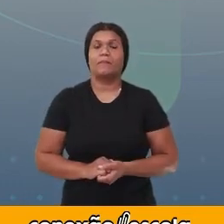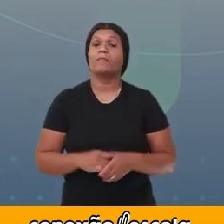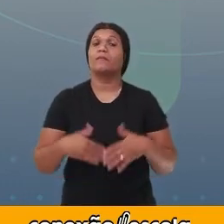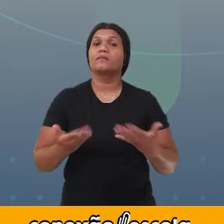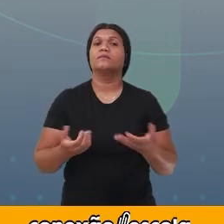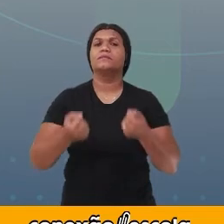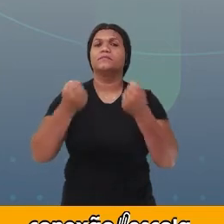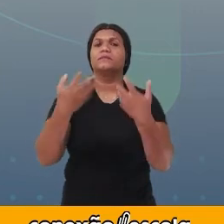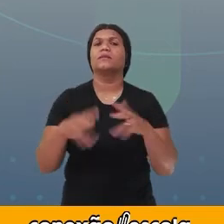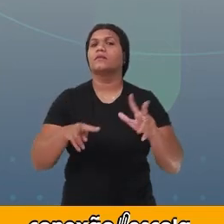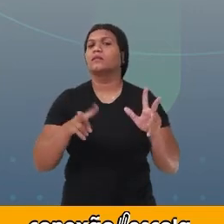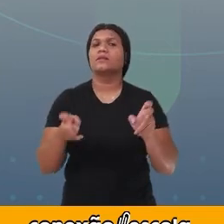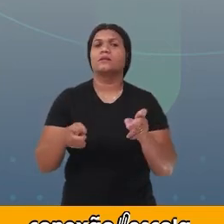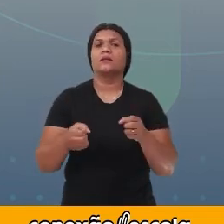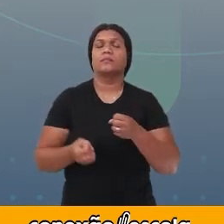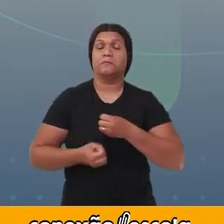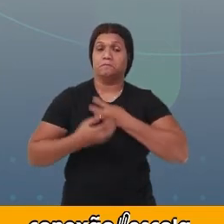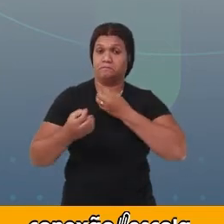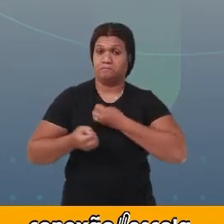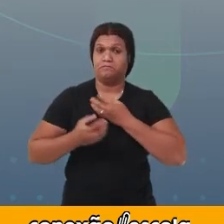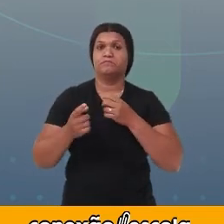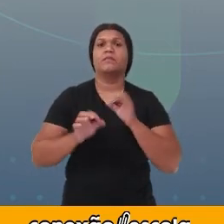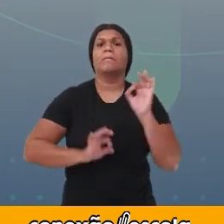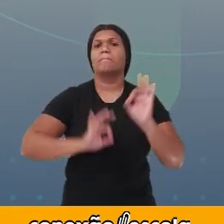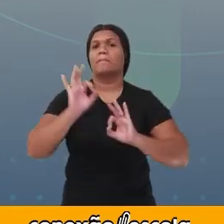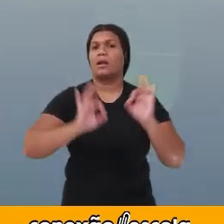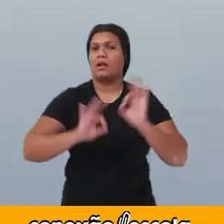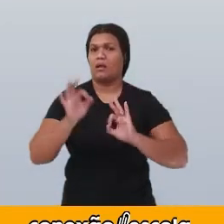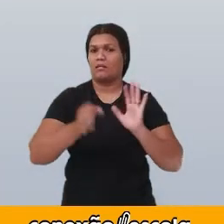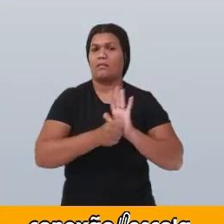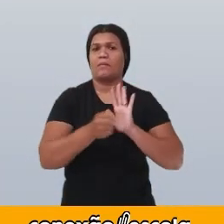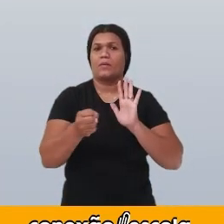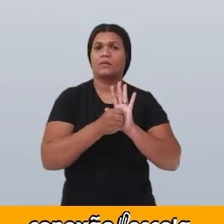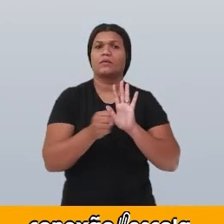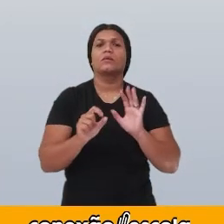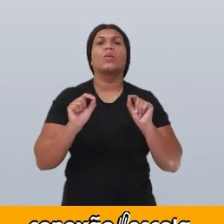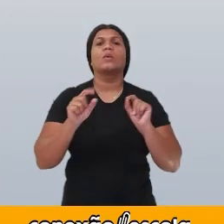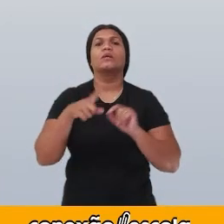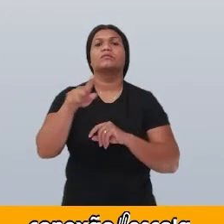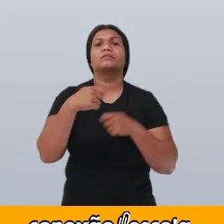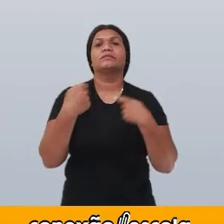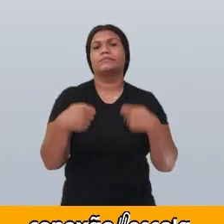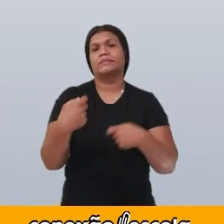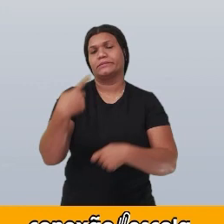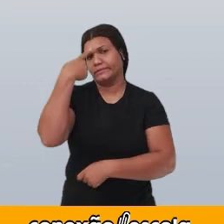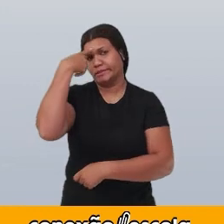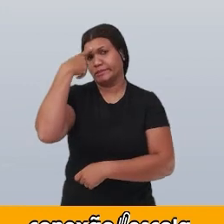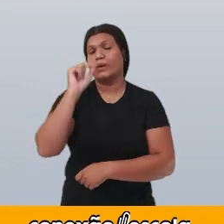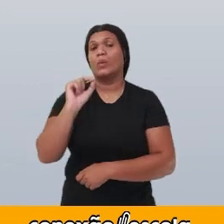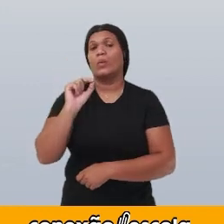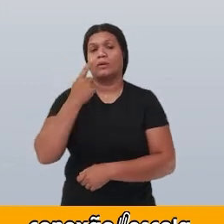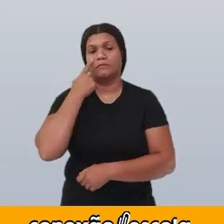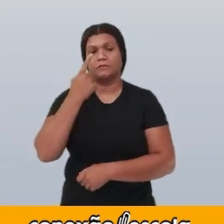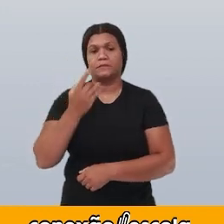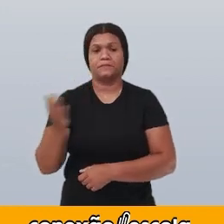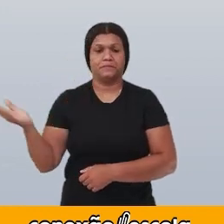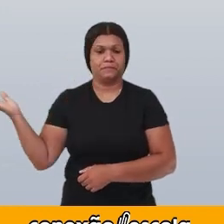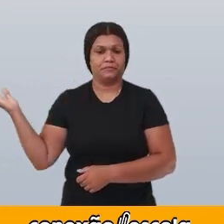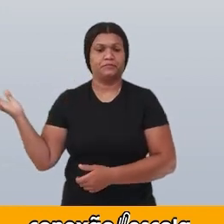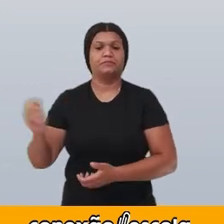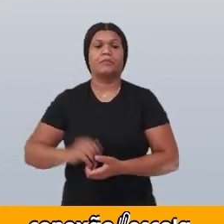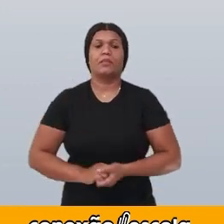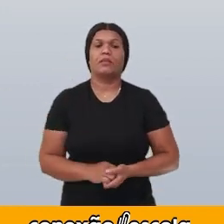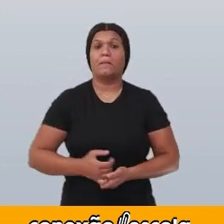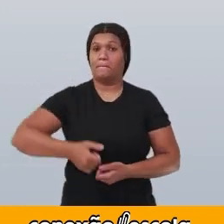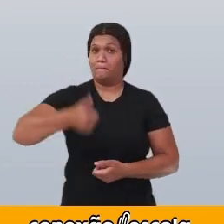Falando em produção, para planejar uma reportagem, o que você precisa considerar? Olha só, primeira